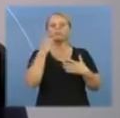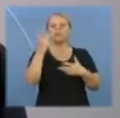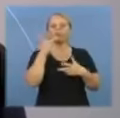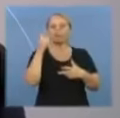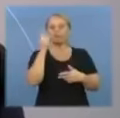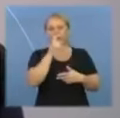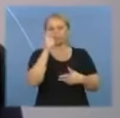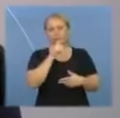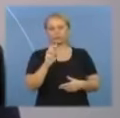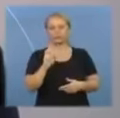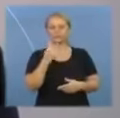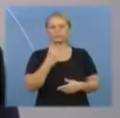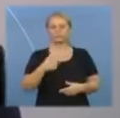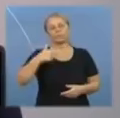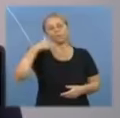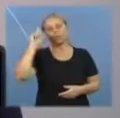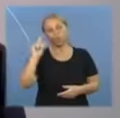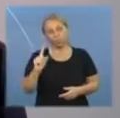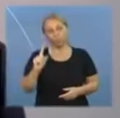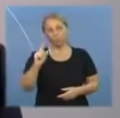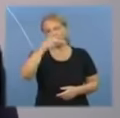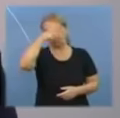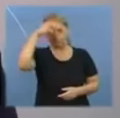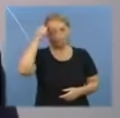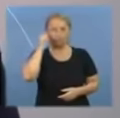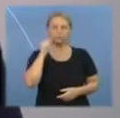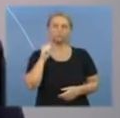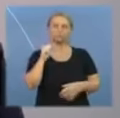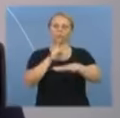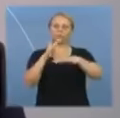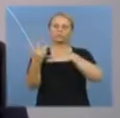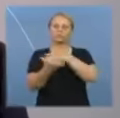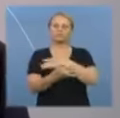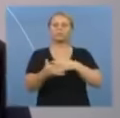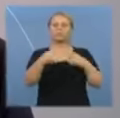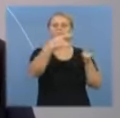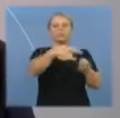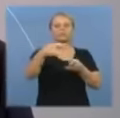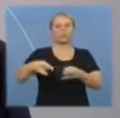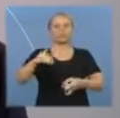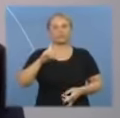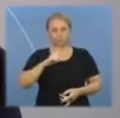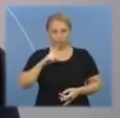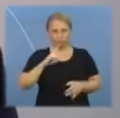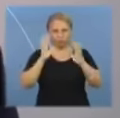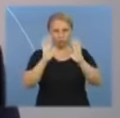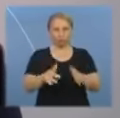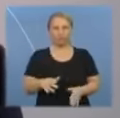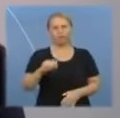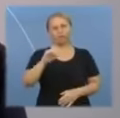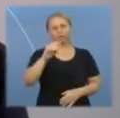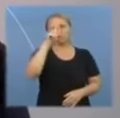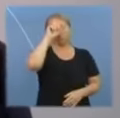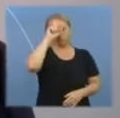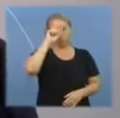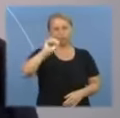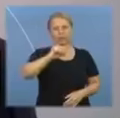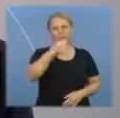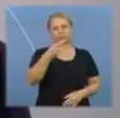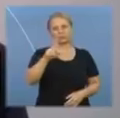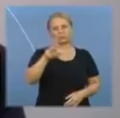Ontem a prefeitura e a prefeita publicou que os leitos já eram realidade no São Luís. Isso é, na verdade,